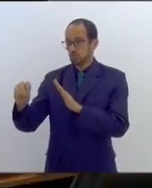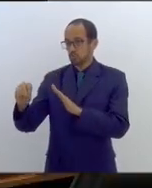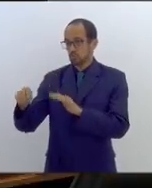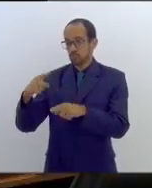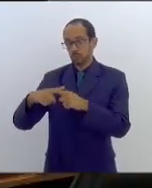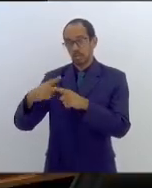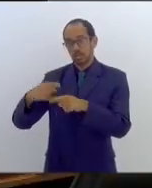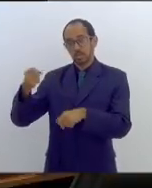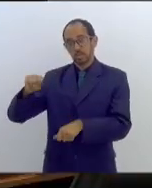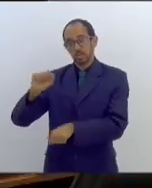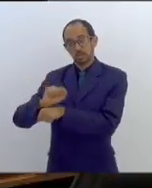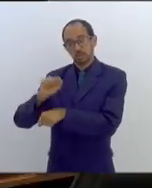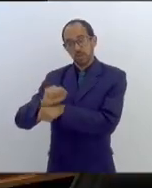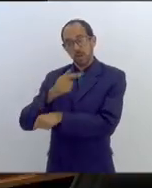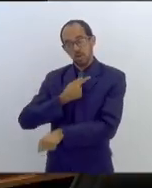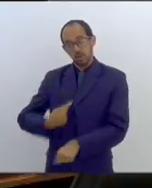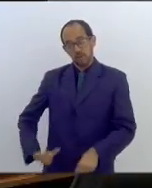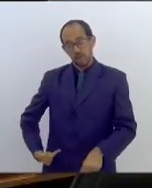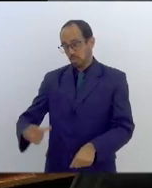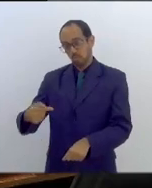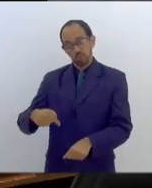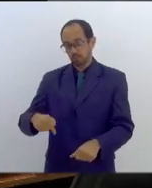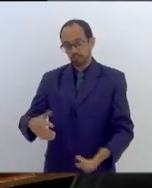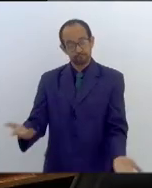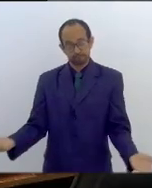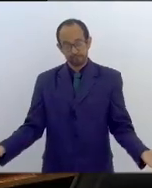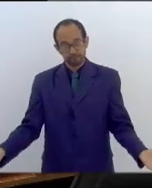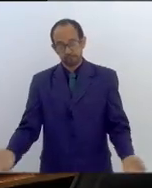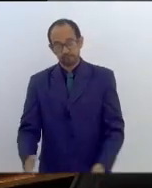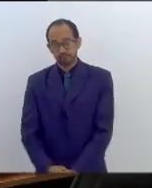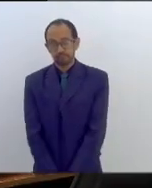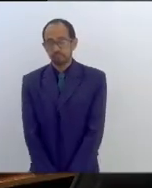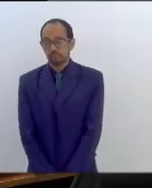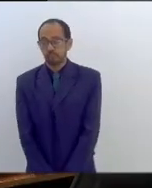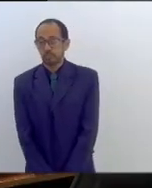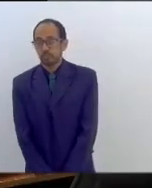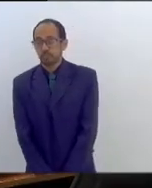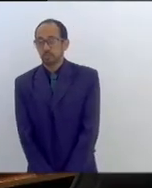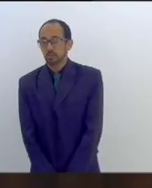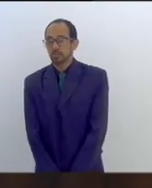nada. E o acordo também está sendo... Estamos indo.